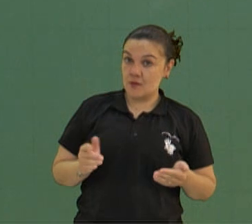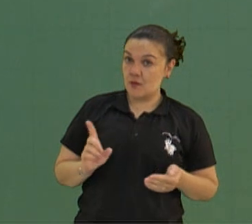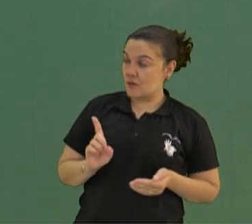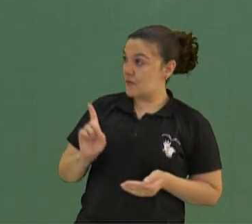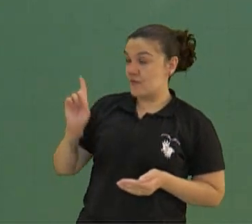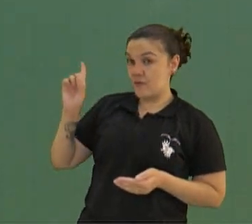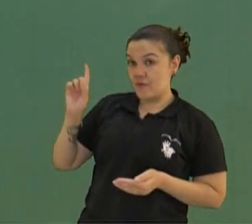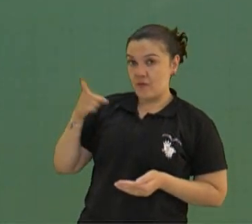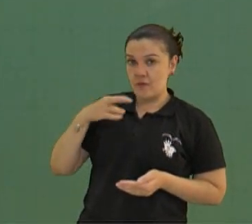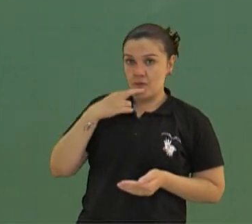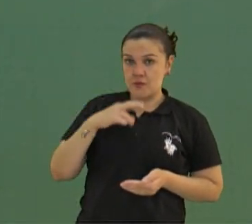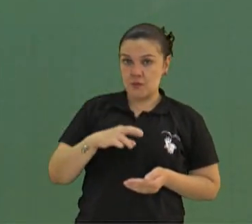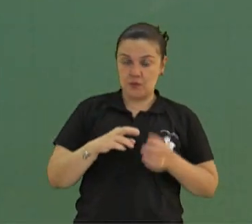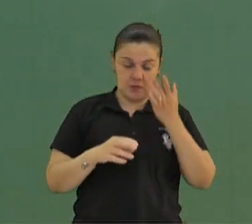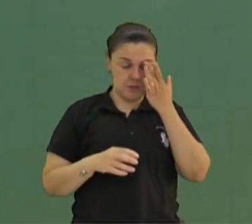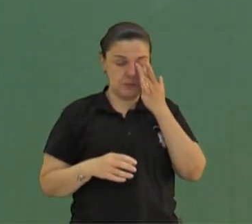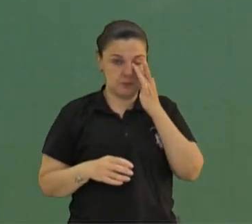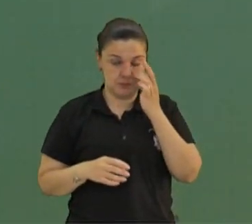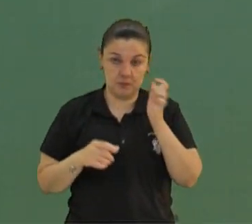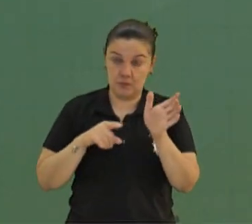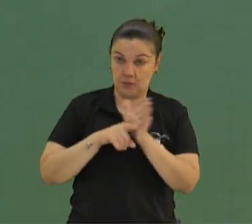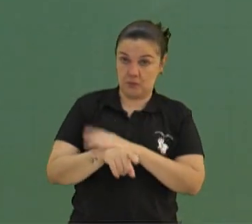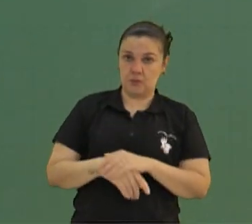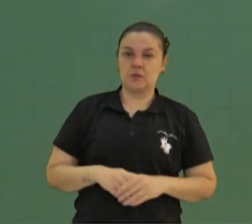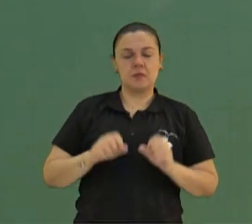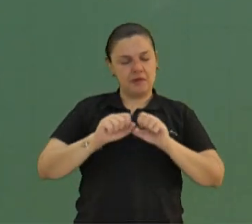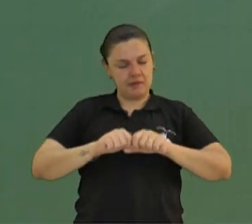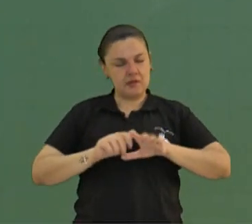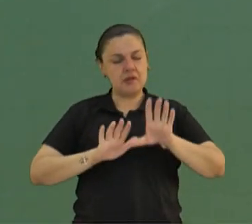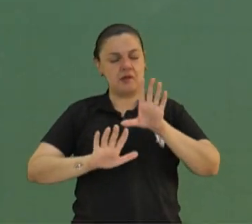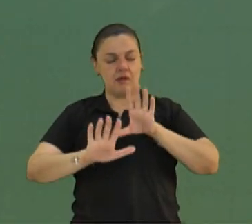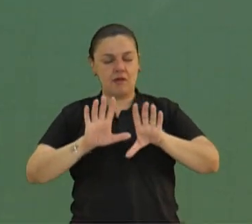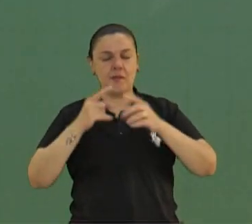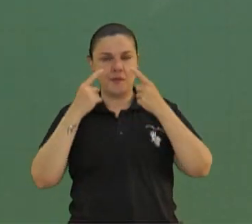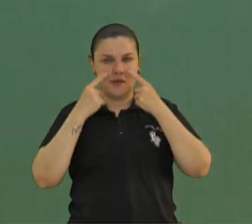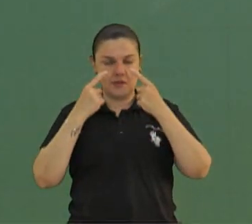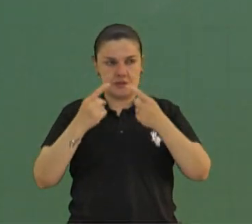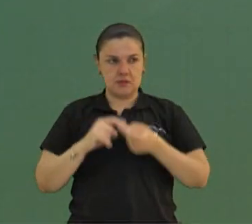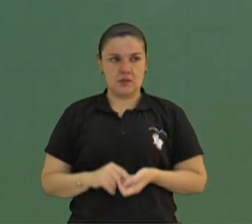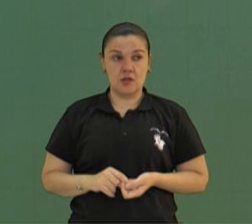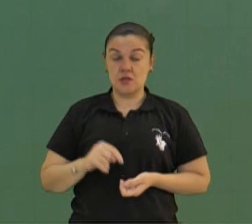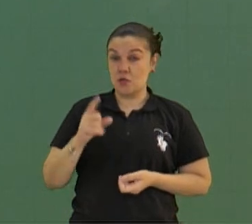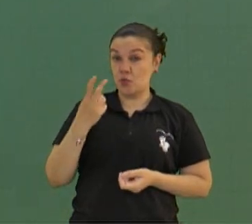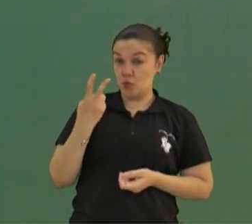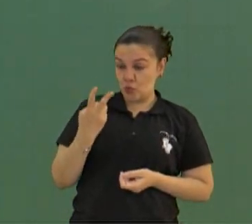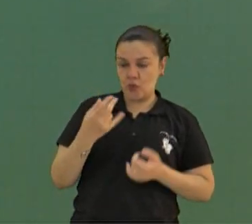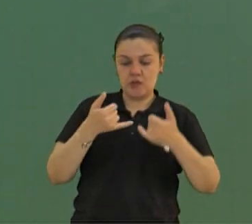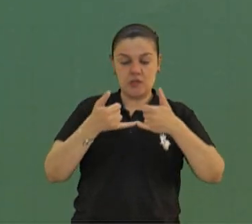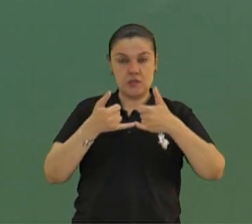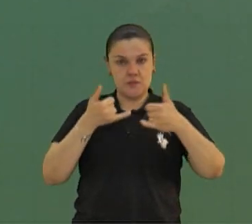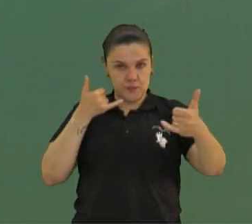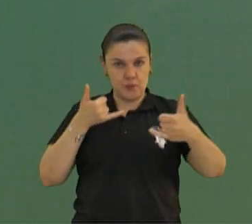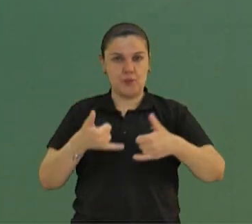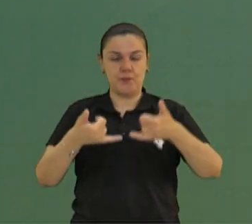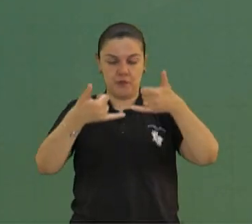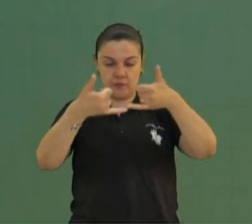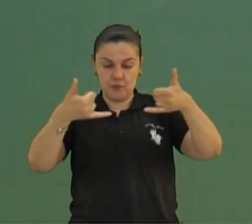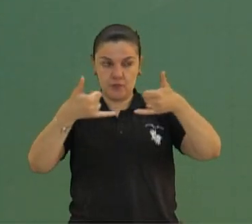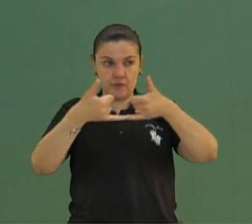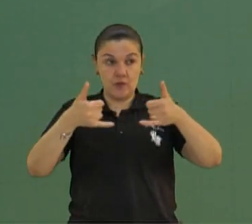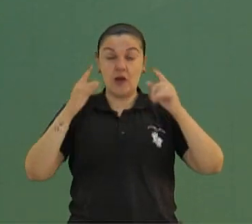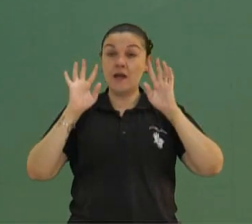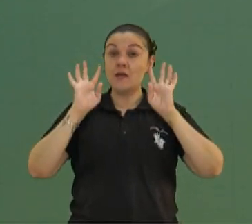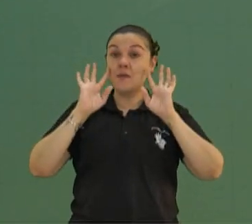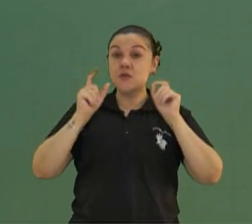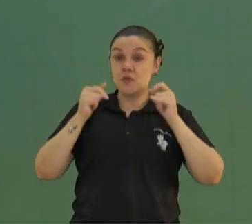Então, pessoal, vamos lá, vamos resolver esse exercício com muita cautela na situação. São dois fios. Imagine esses fios no plano